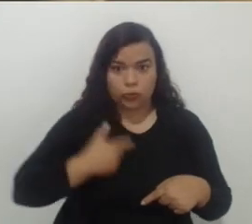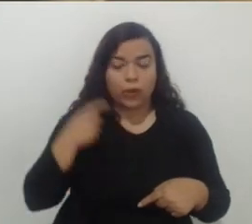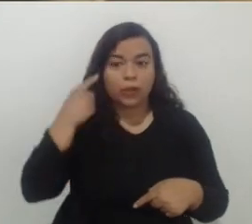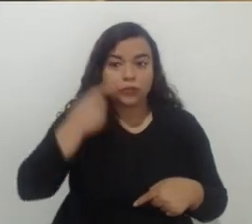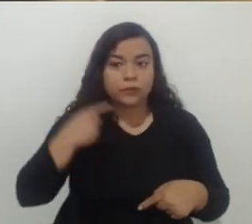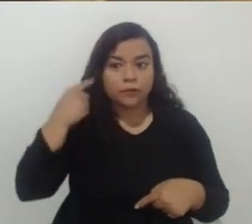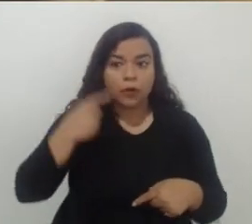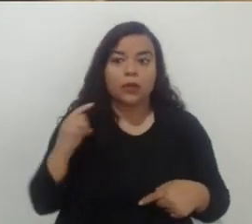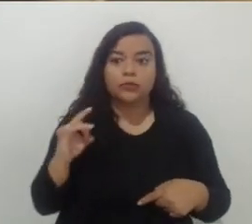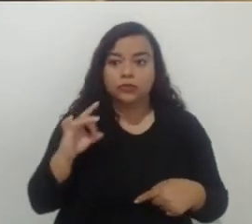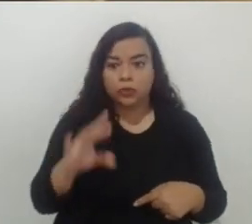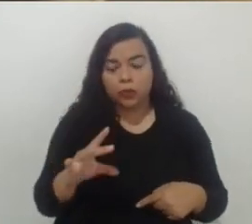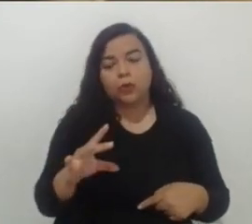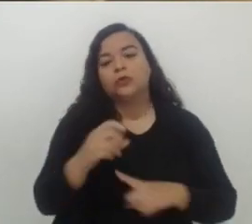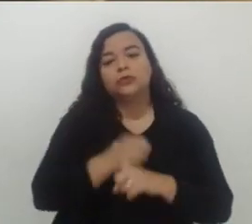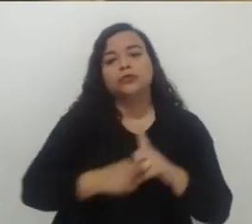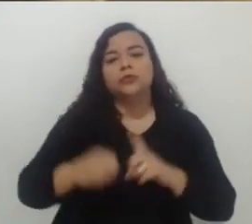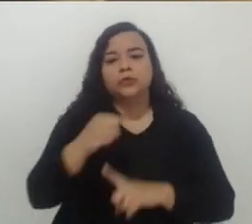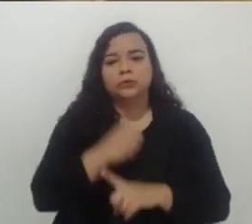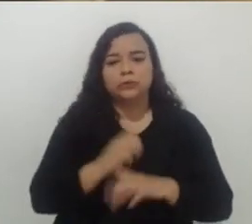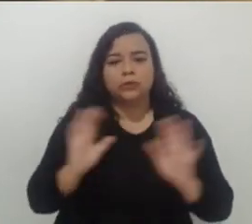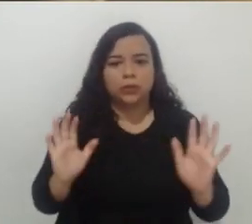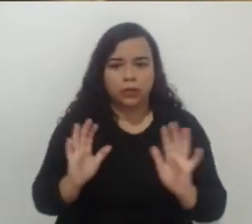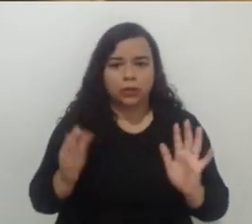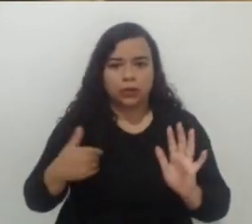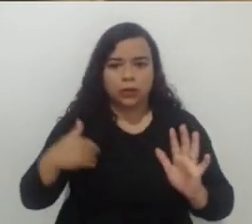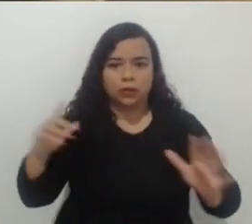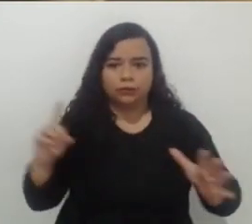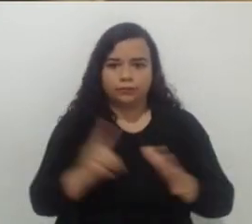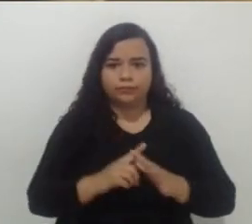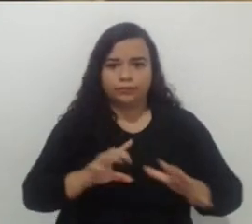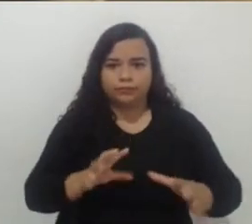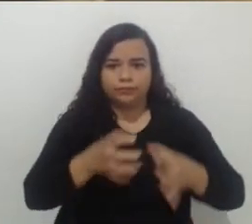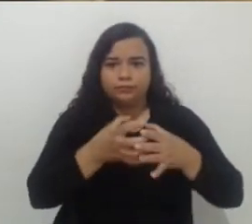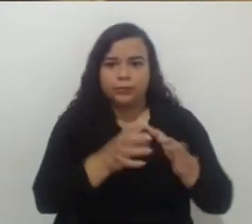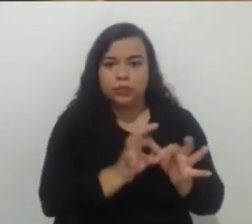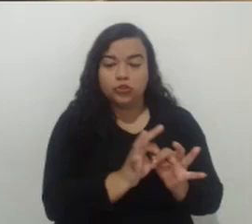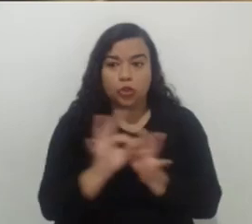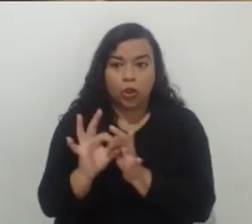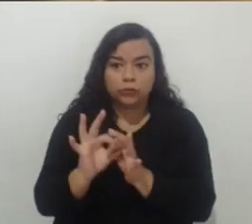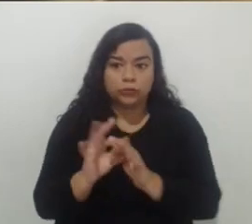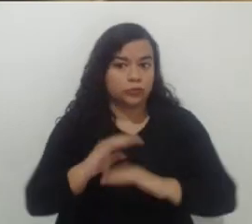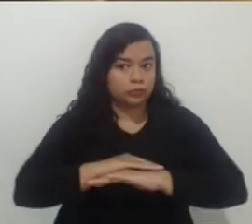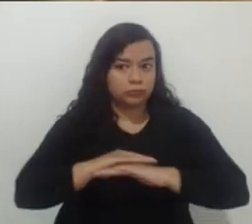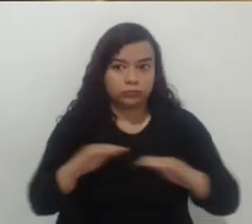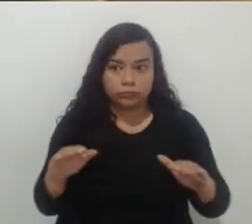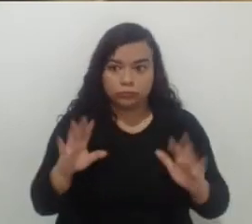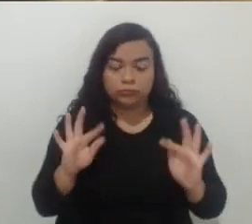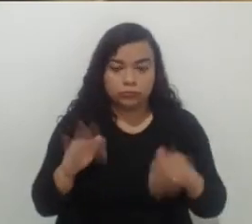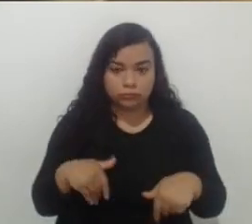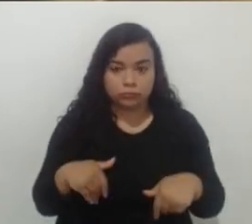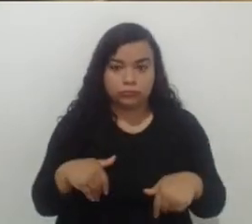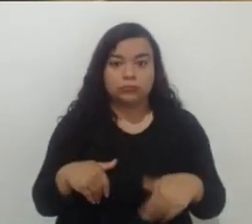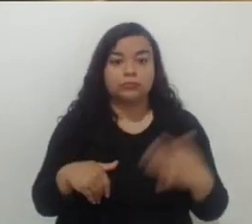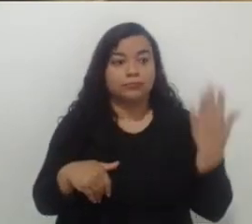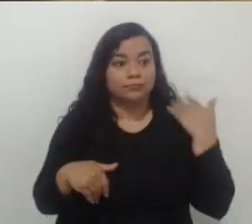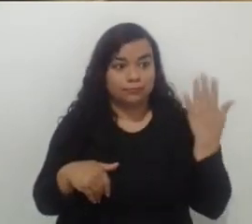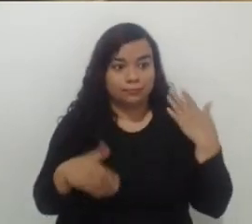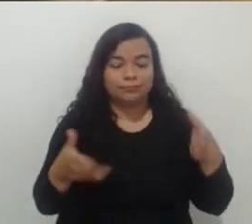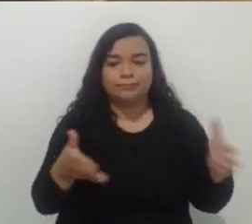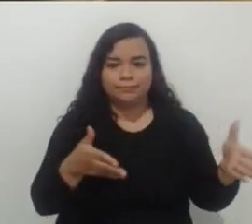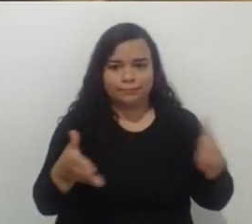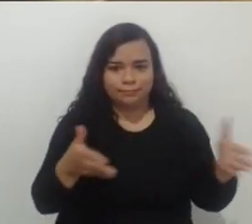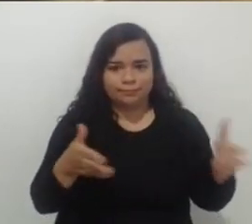Sociedade Monte de Holanda, uma vez que não mais integro na condição de sócio, ainda que no momento dos fatos eu integrasse